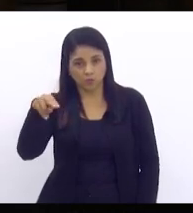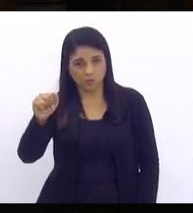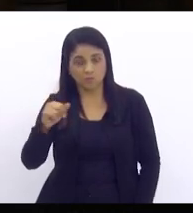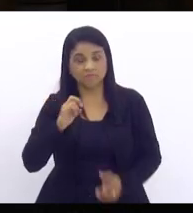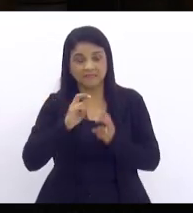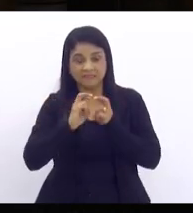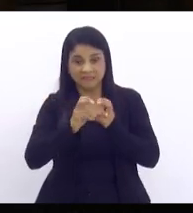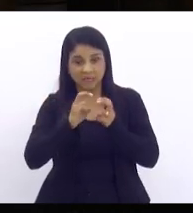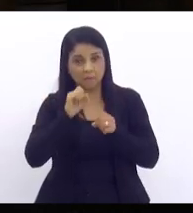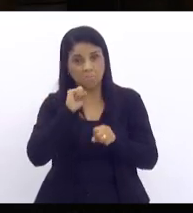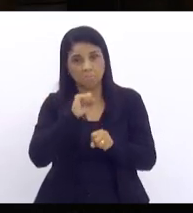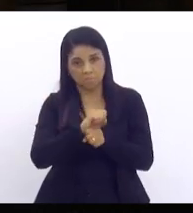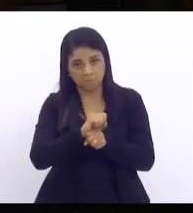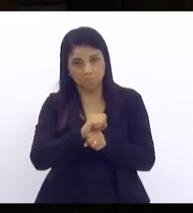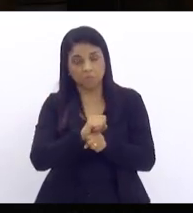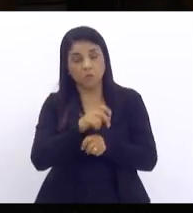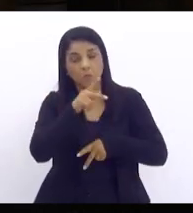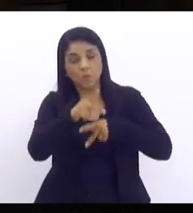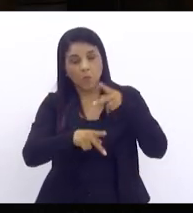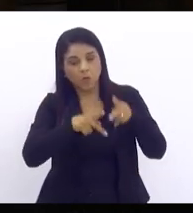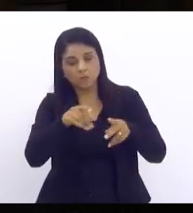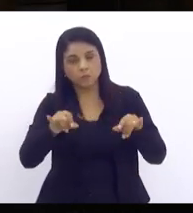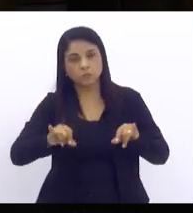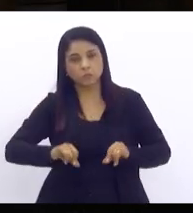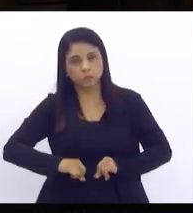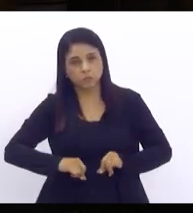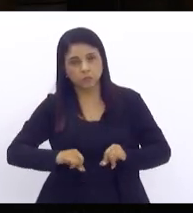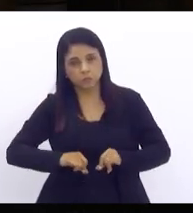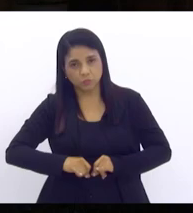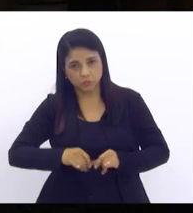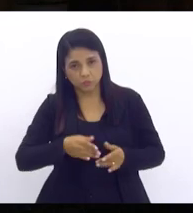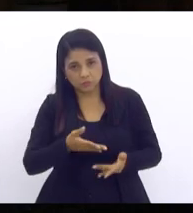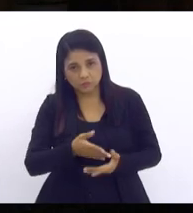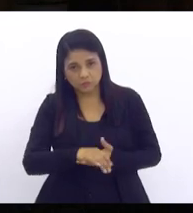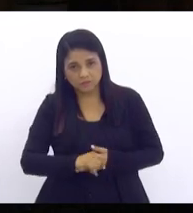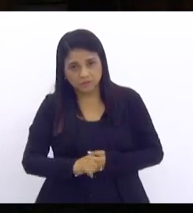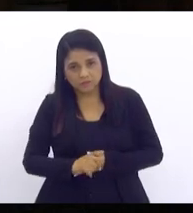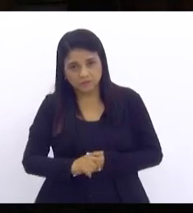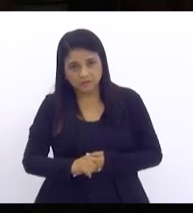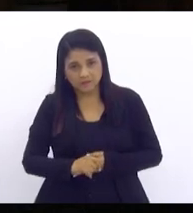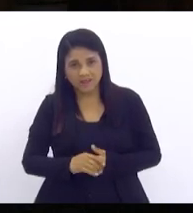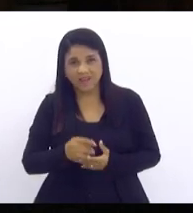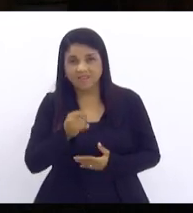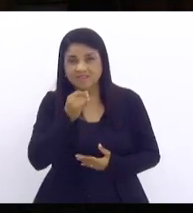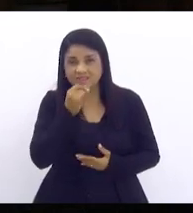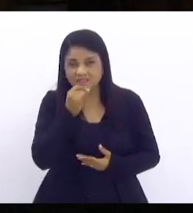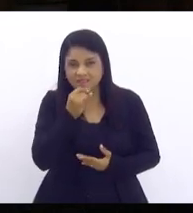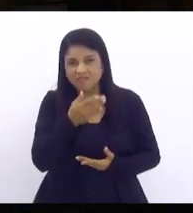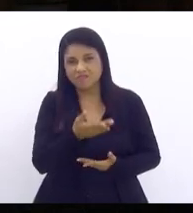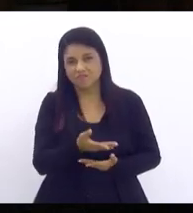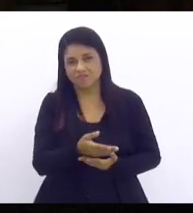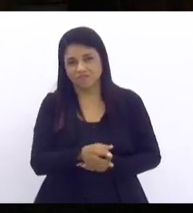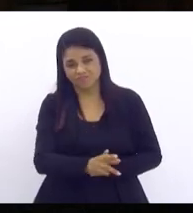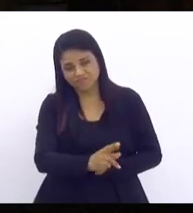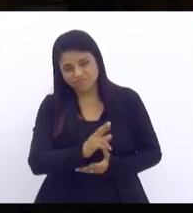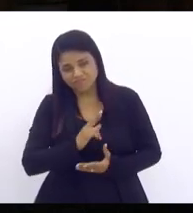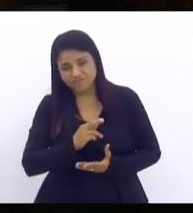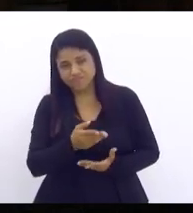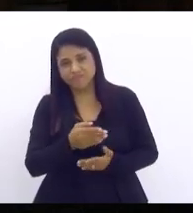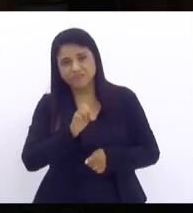sofrendo. É isso que nós estamos colhendo, infelizmente, dentro do nosso estado.